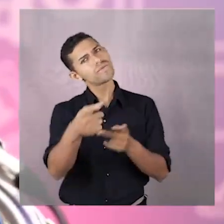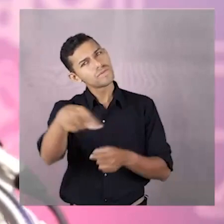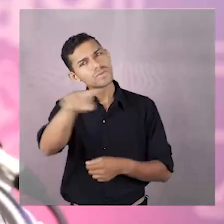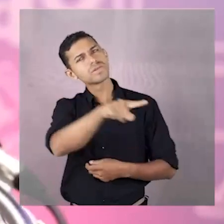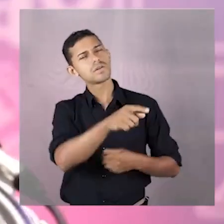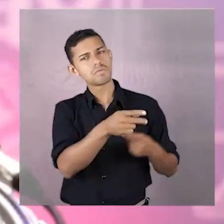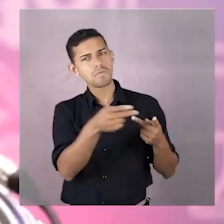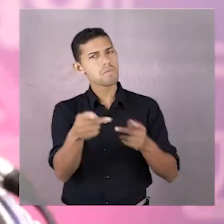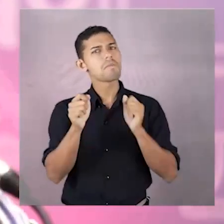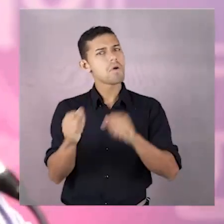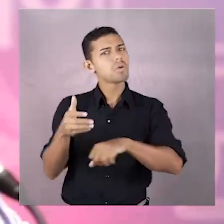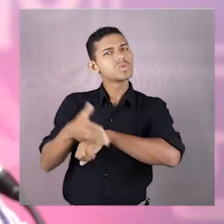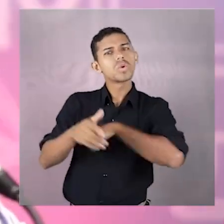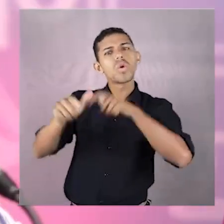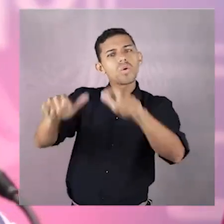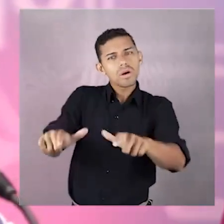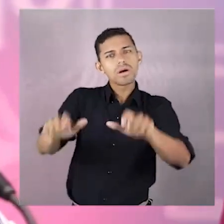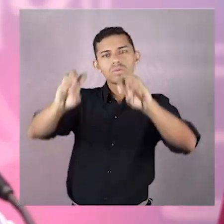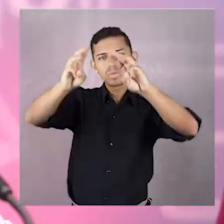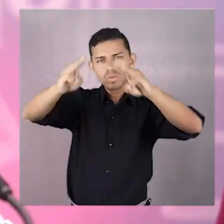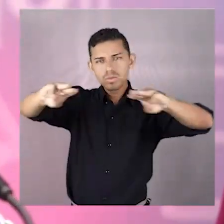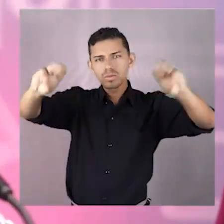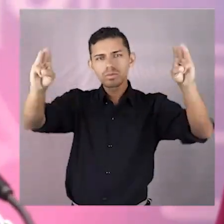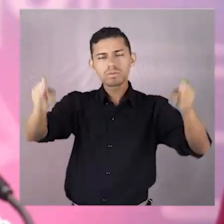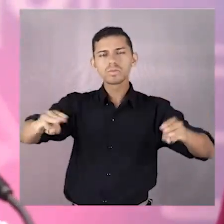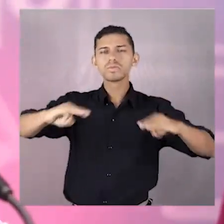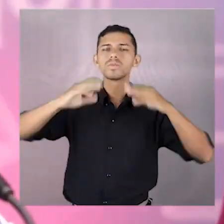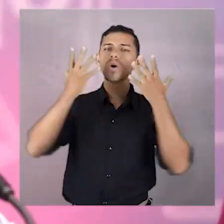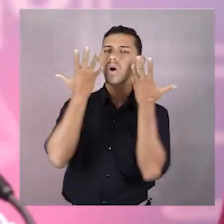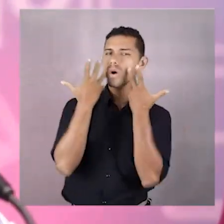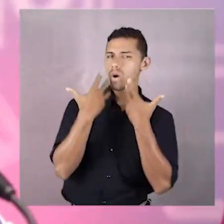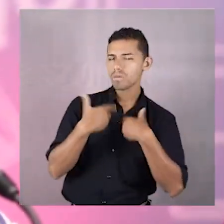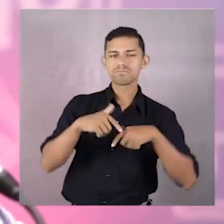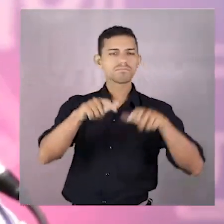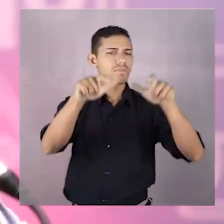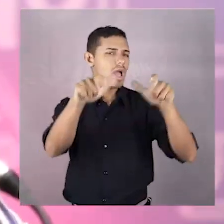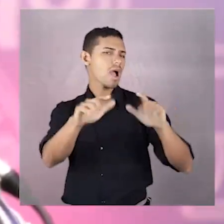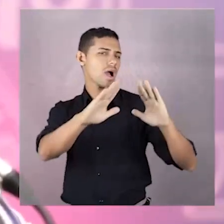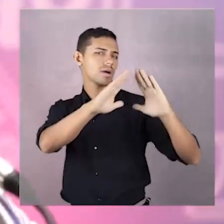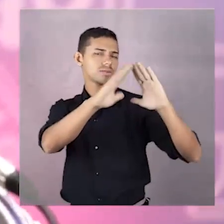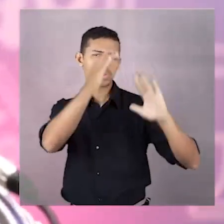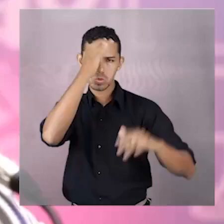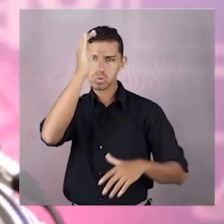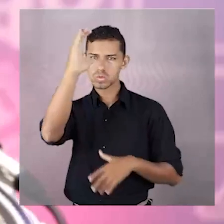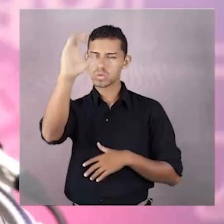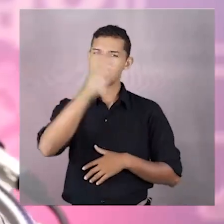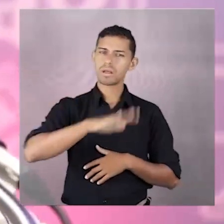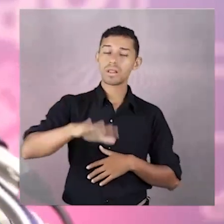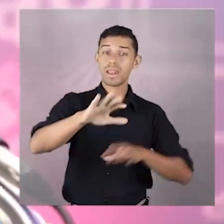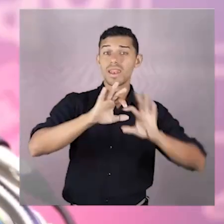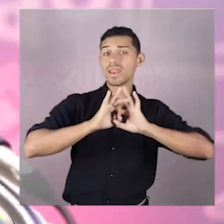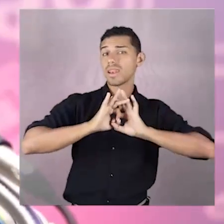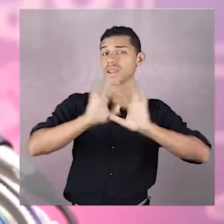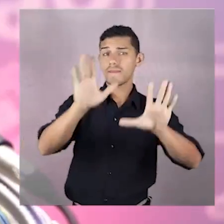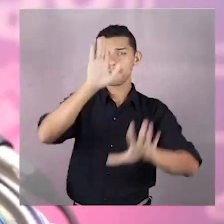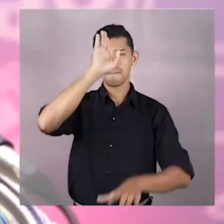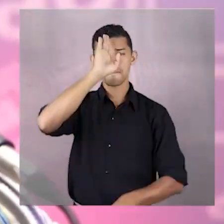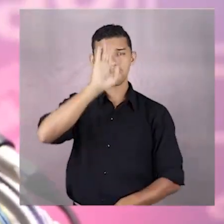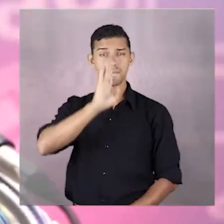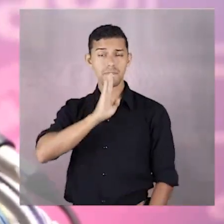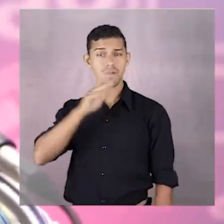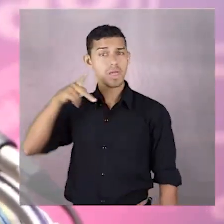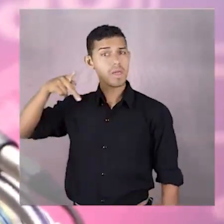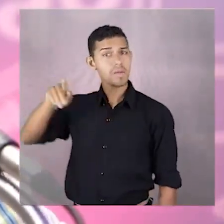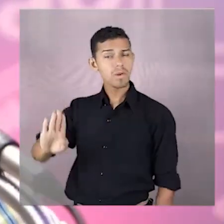visitem os nossos espaços culturais. Museu do Palácio dos Leões, Casas de Cultura, estão todos abertos, gratuitos, no